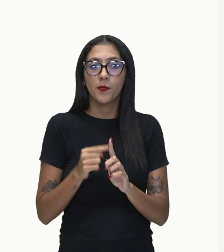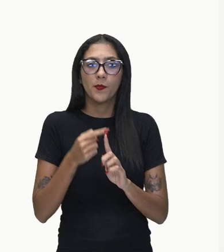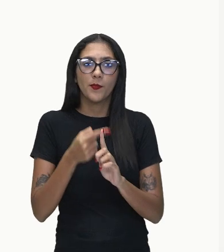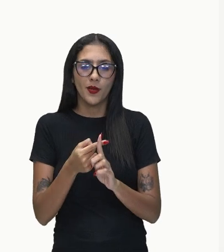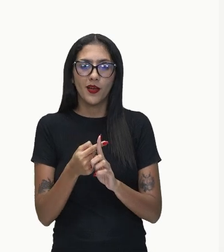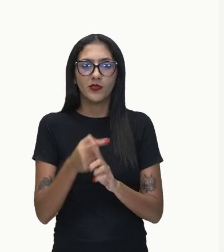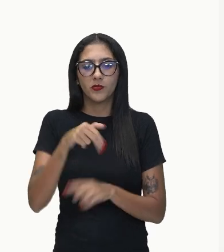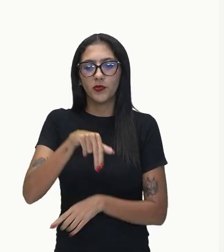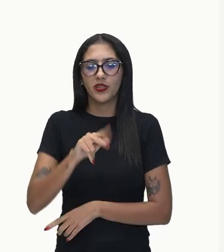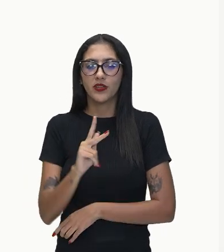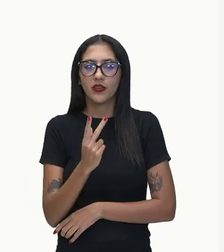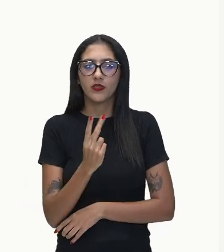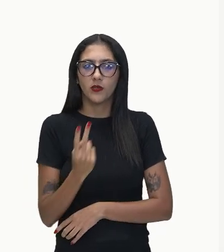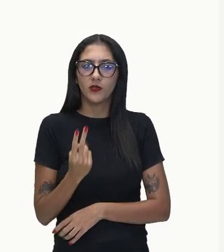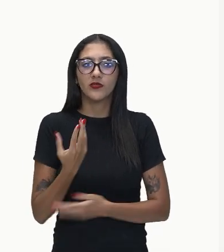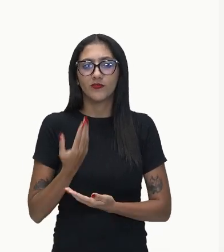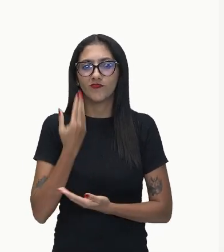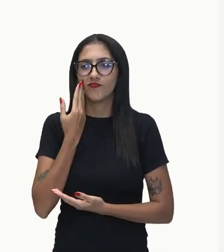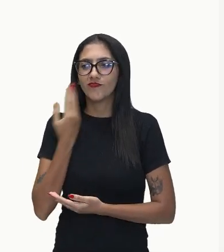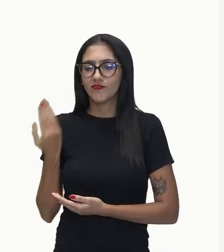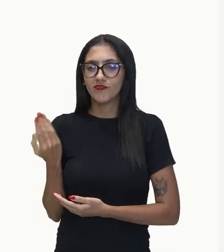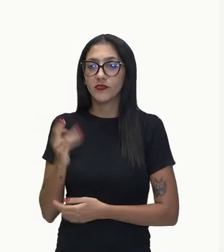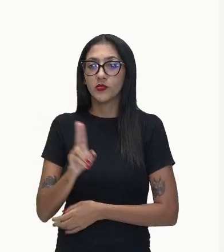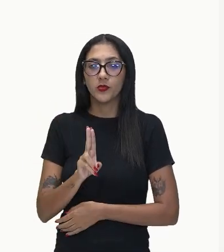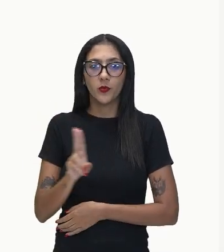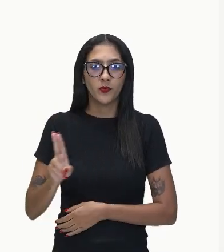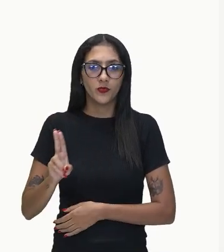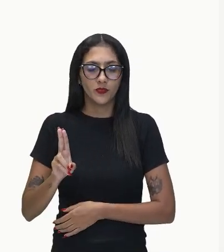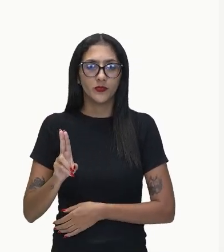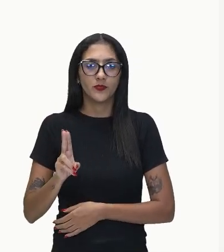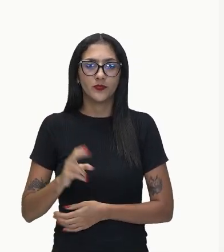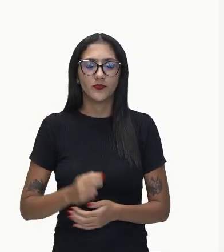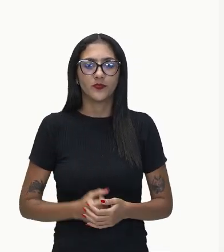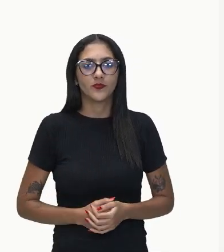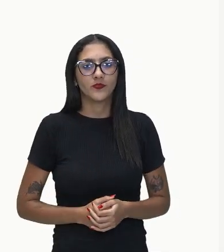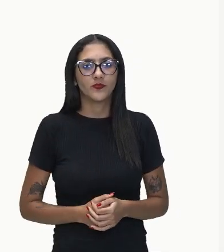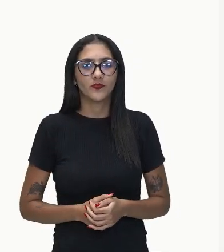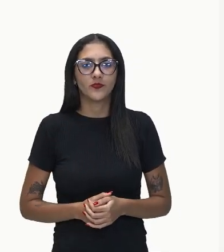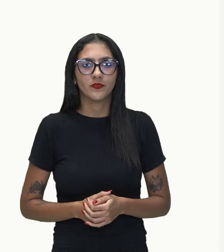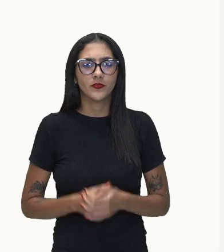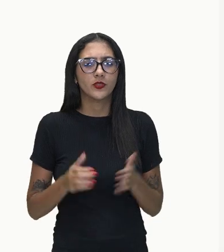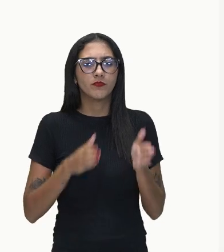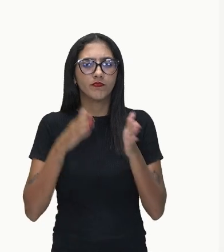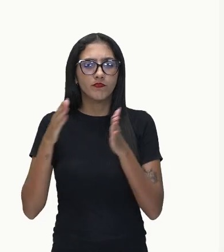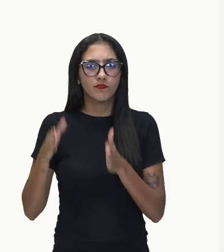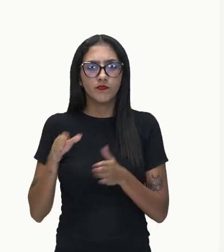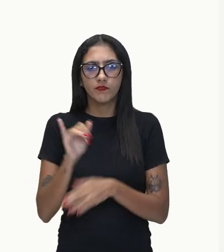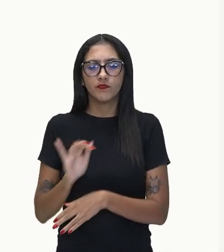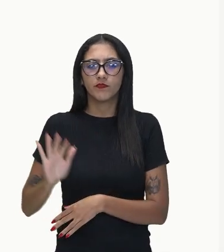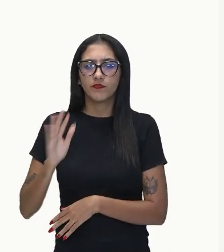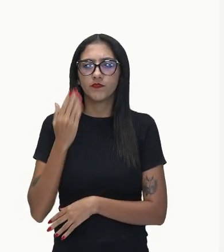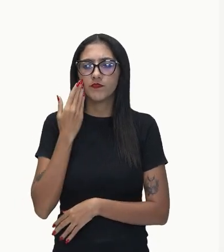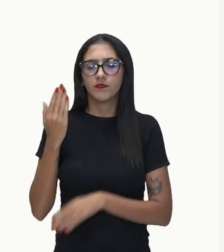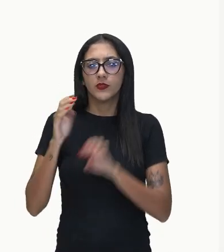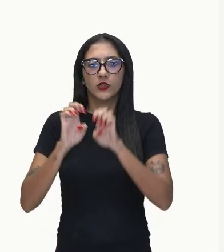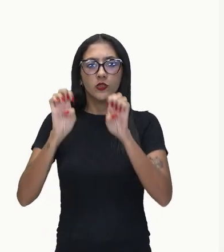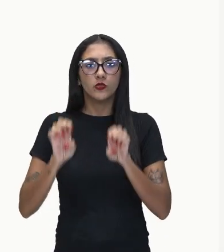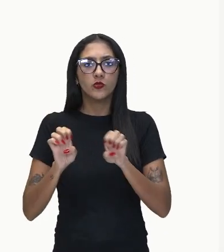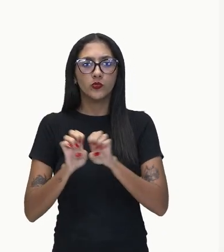composto, metilamina. Tudo junto, metilamina. Nesse outro aqui, ó, observem que esse daqui